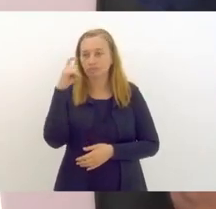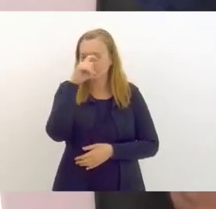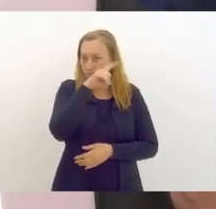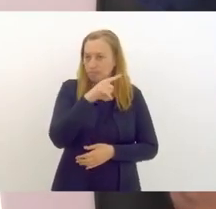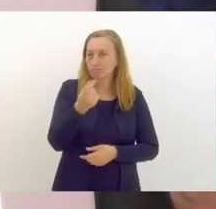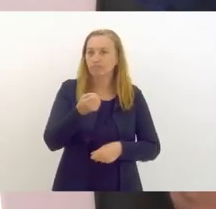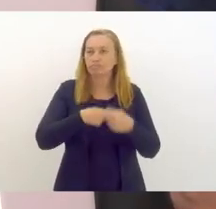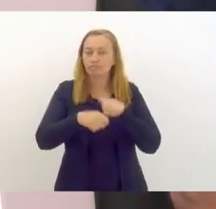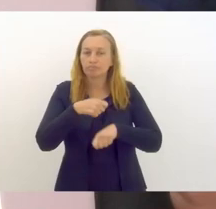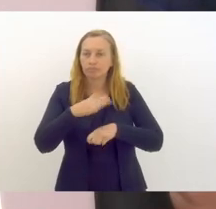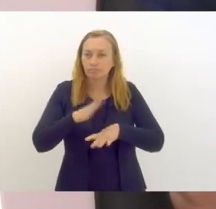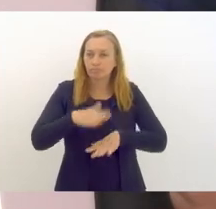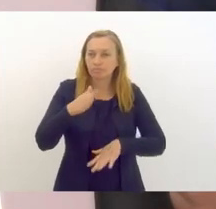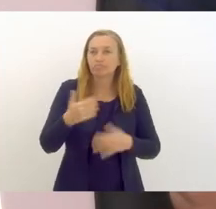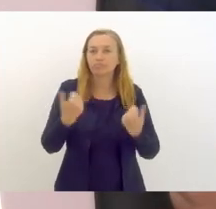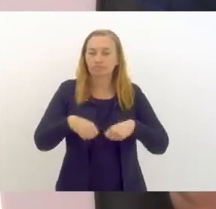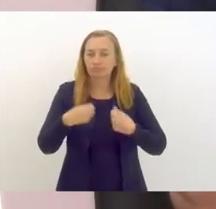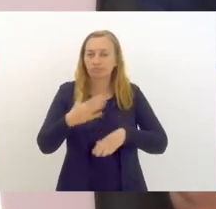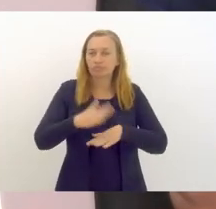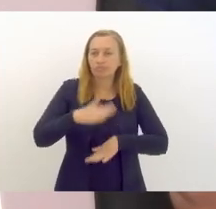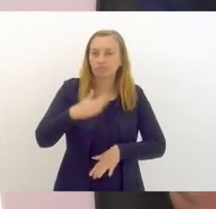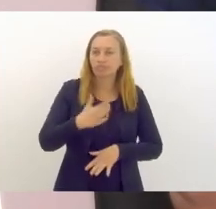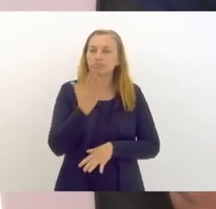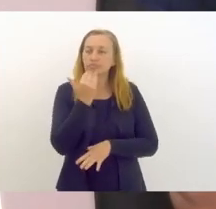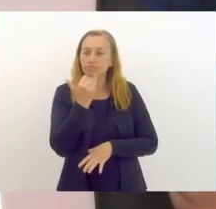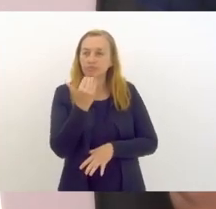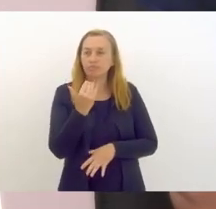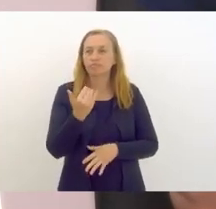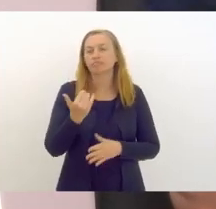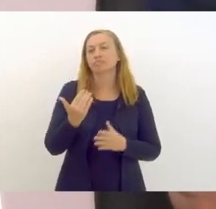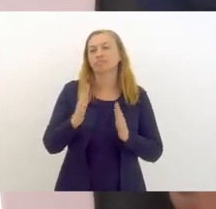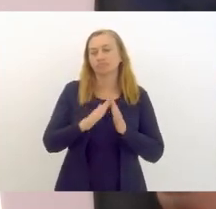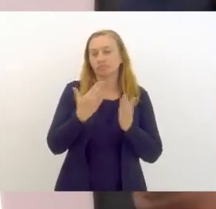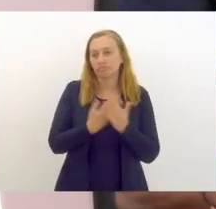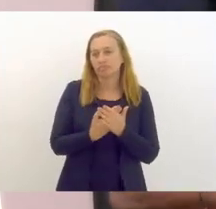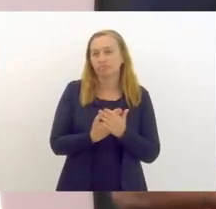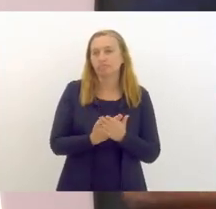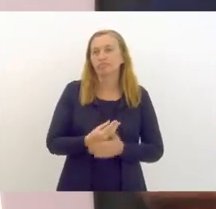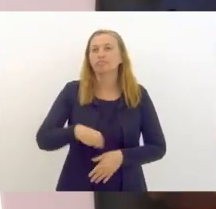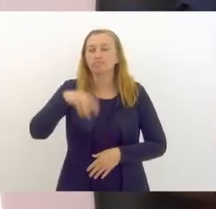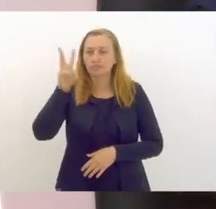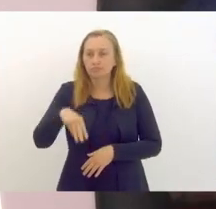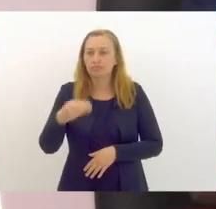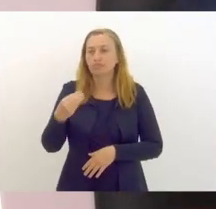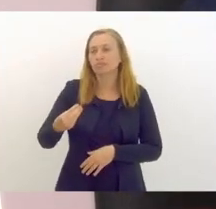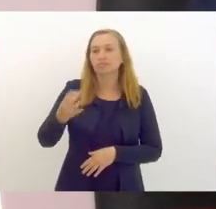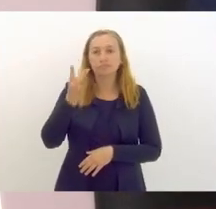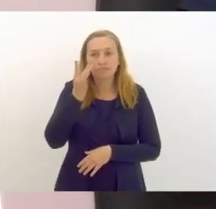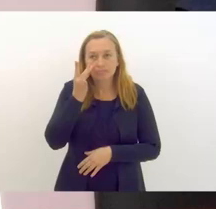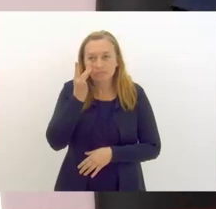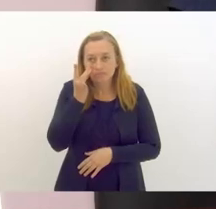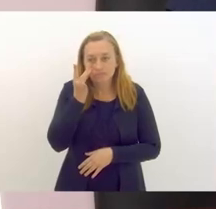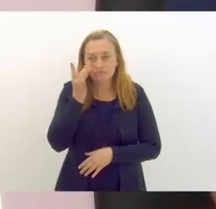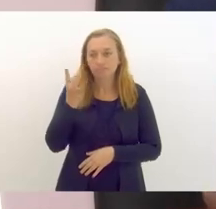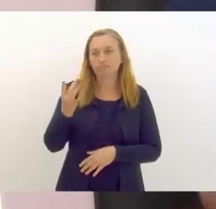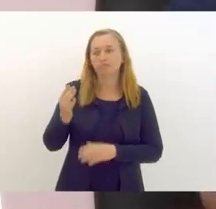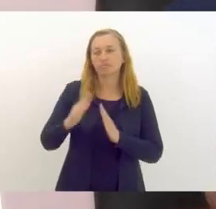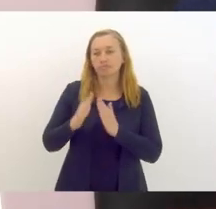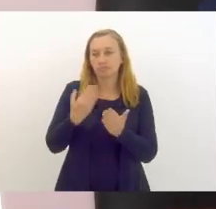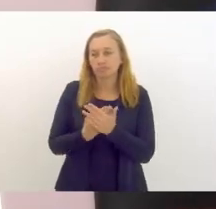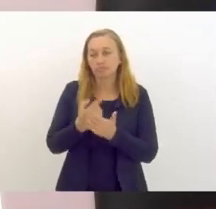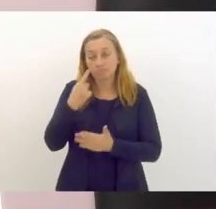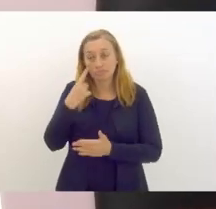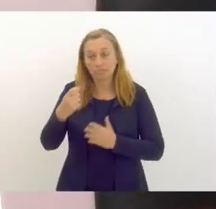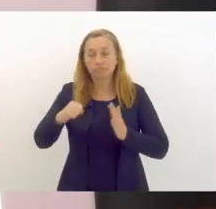econômica muito maior e uma necessidade maior do aluno se alimentar na escola. Então, isso, quem está no chão da escola, a gente tem... sofrido muito o